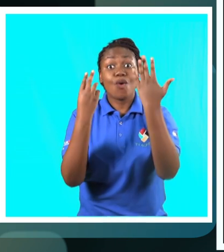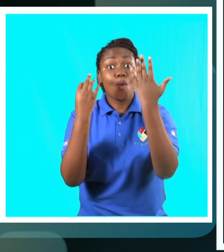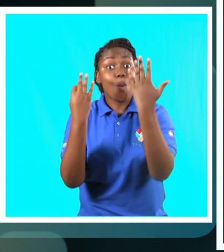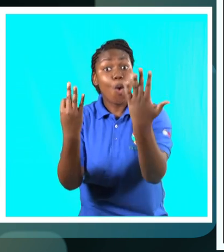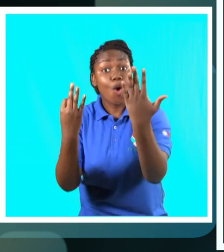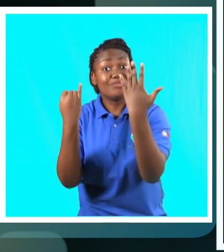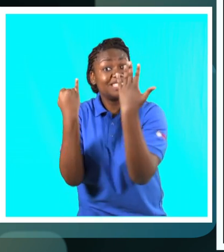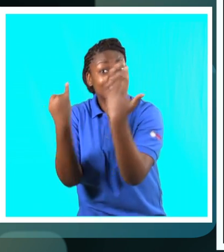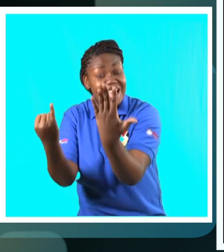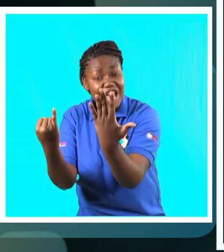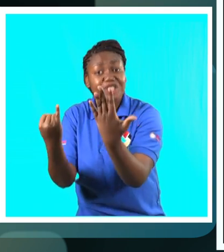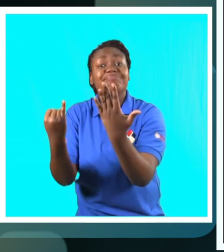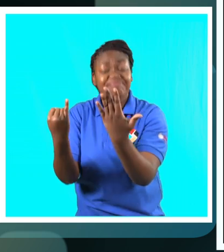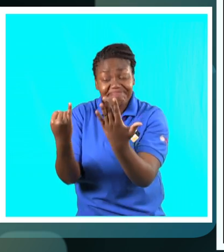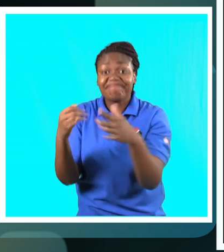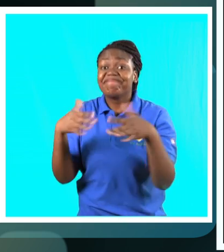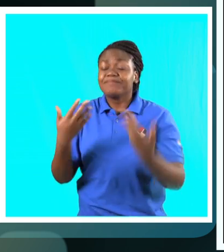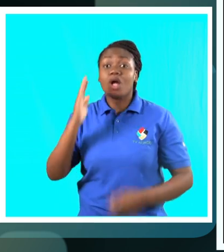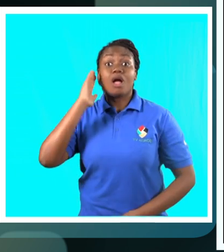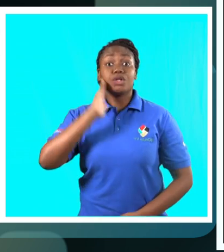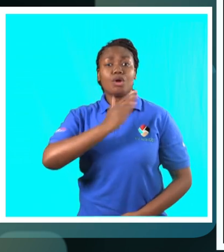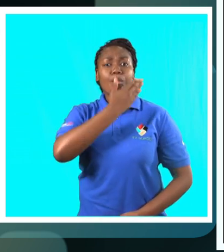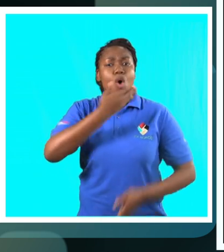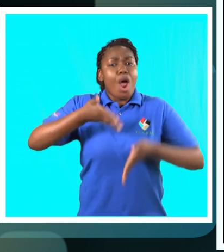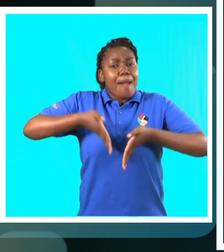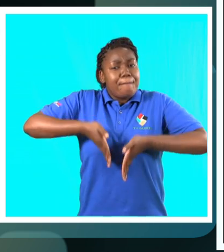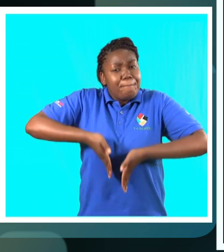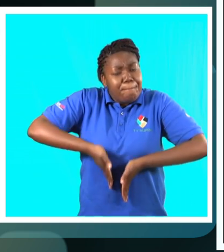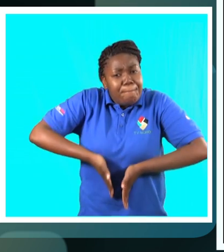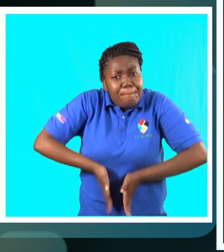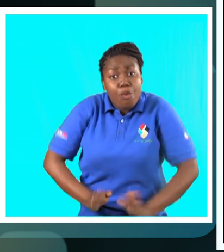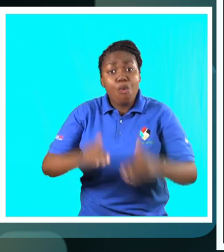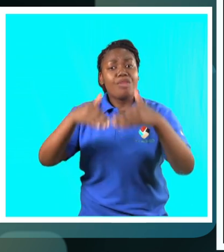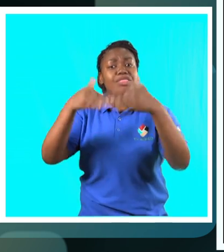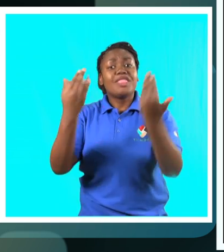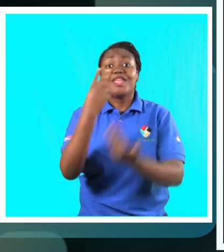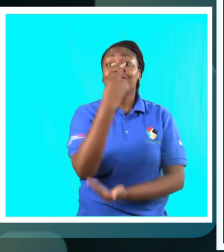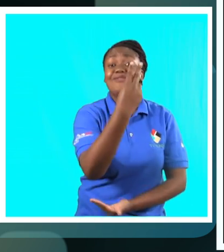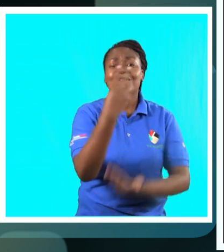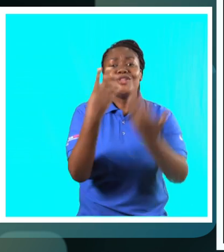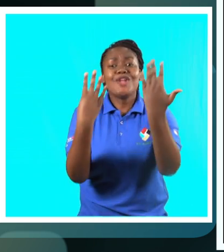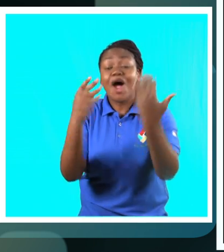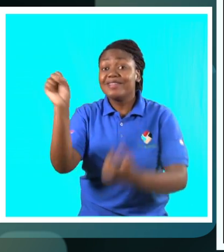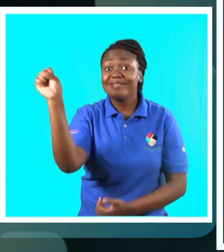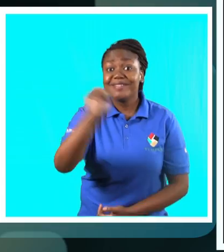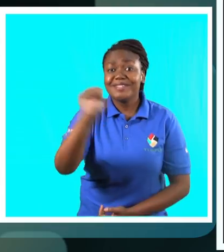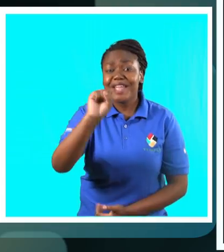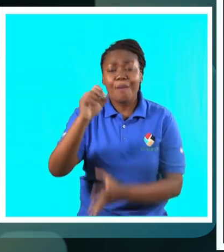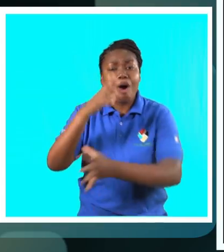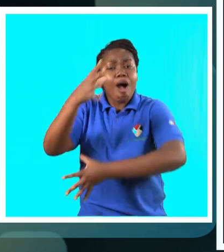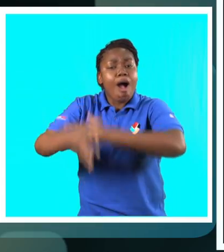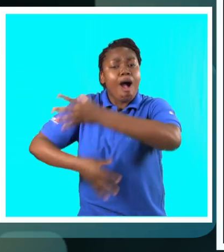1963, juntou-se a Frialimo na Tanzânia para lutar pela